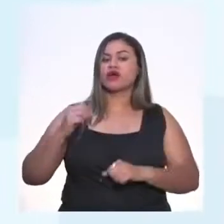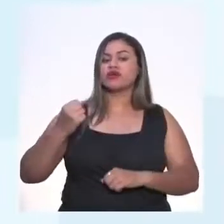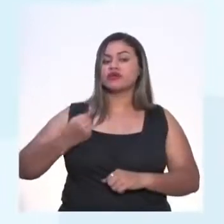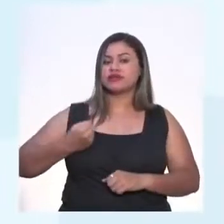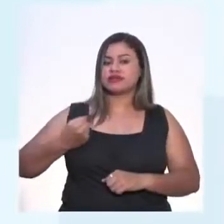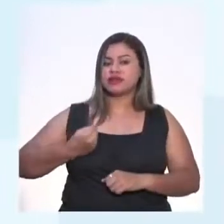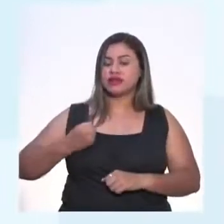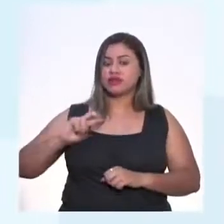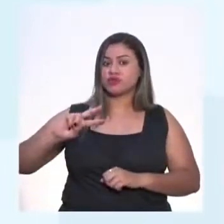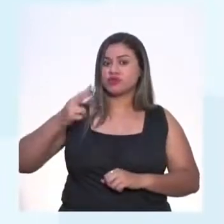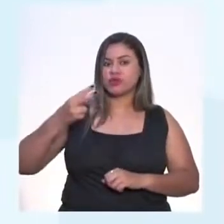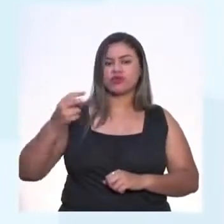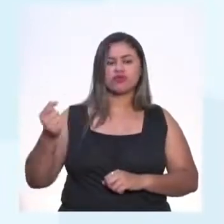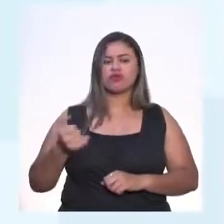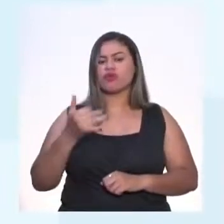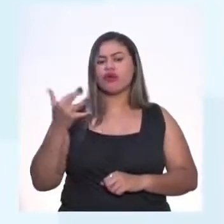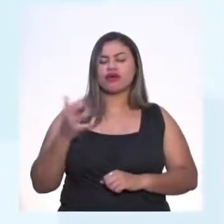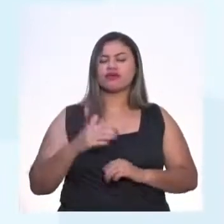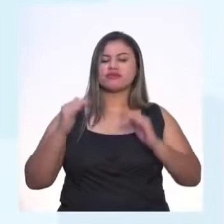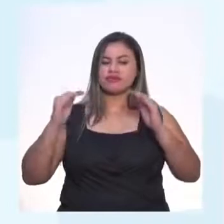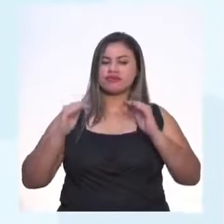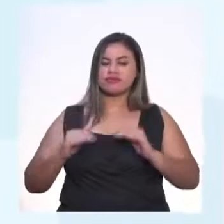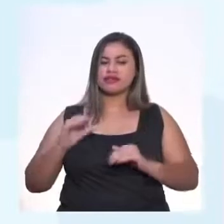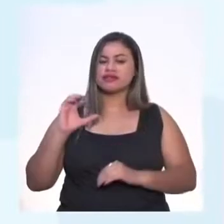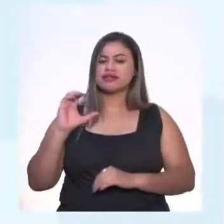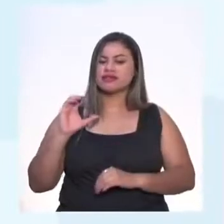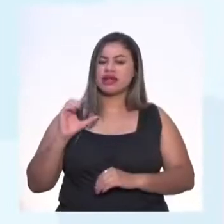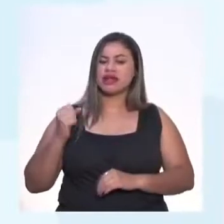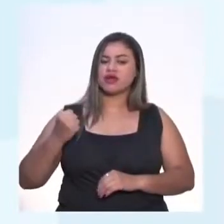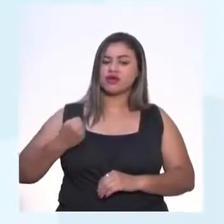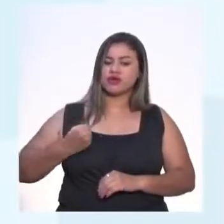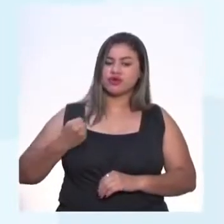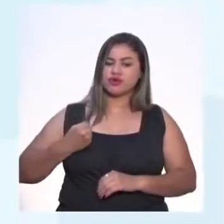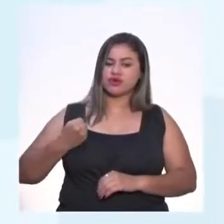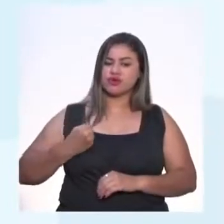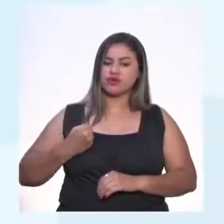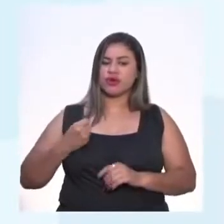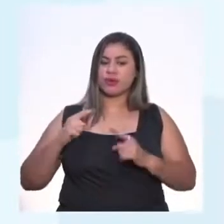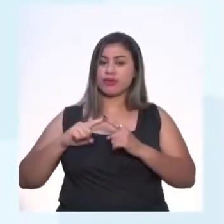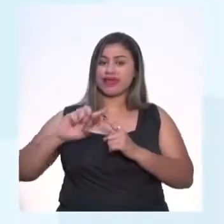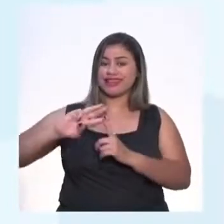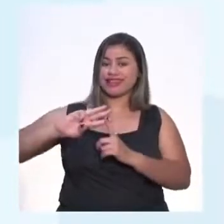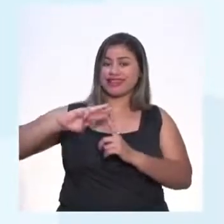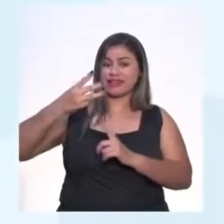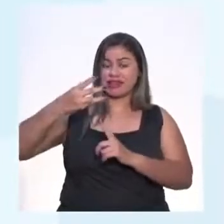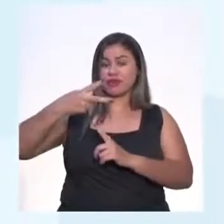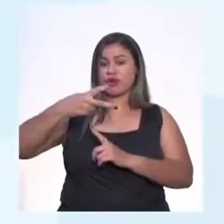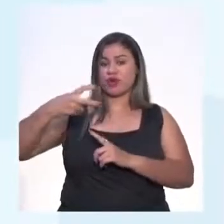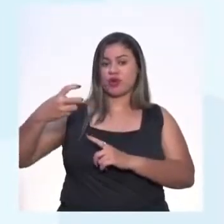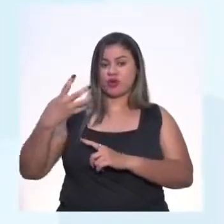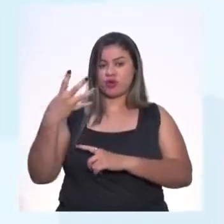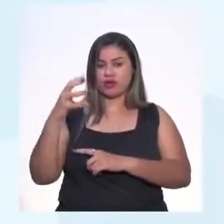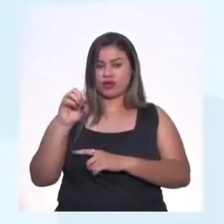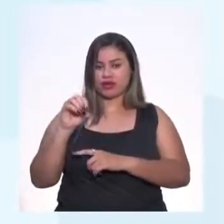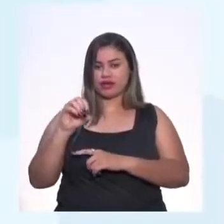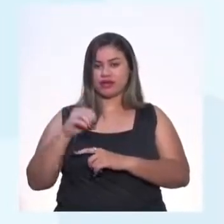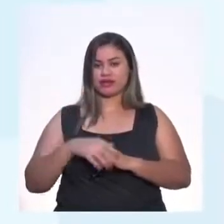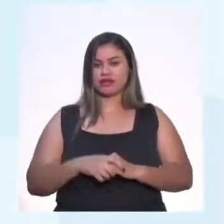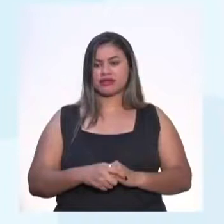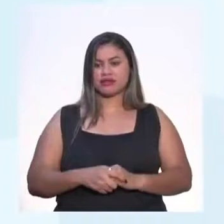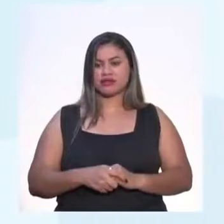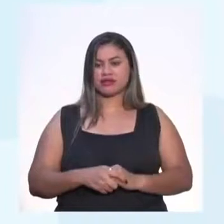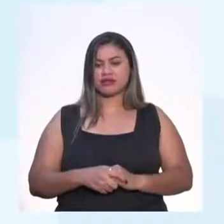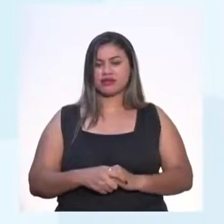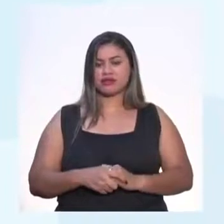que é esse número, né? E na C, um número adicionado ao seu triplo é igual a 40. Então, o